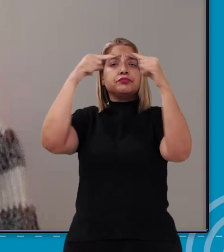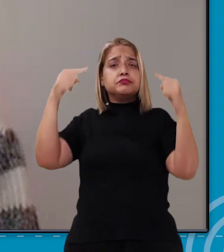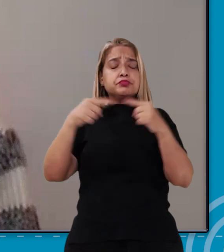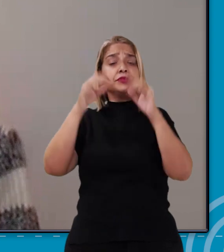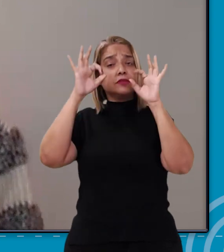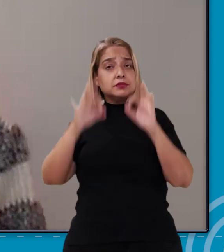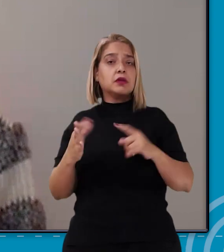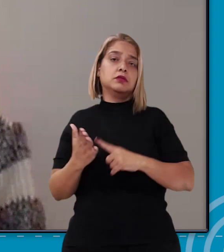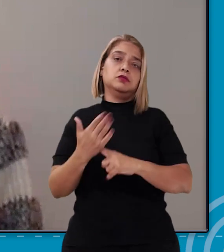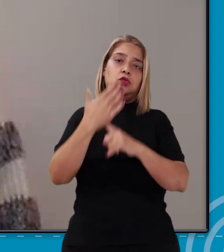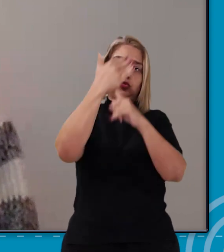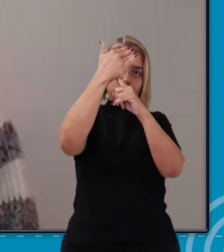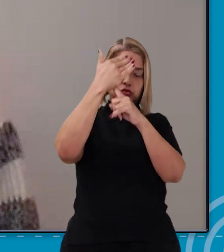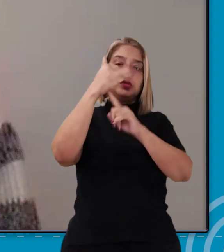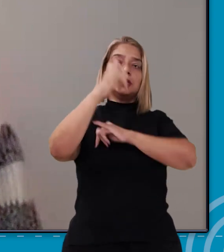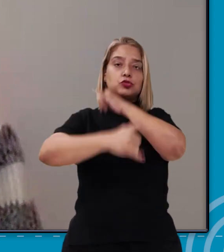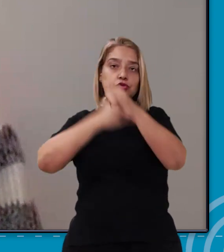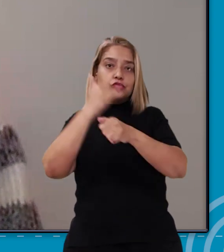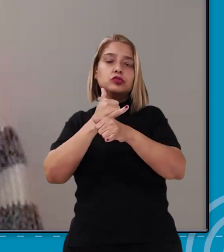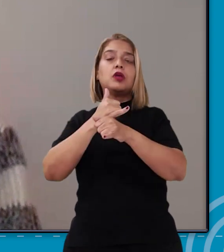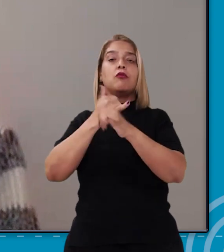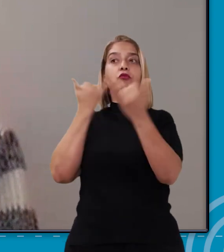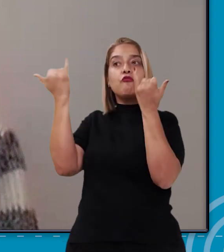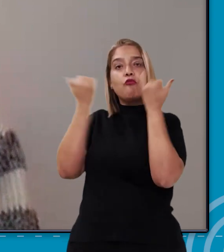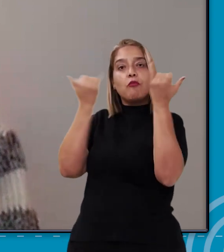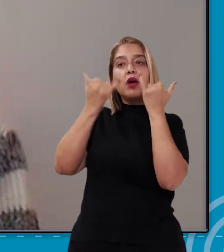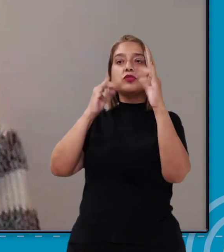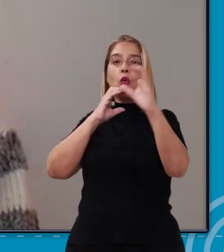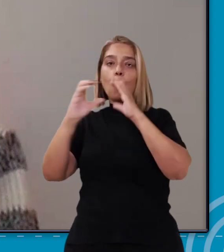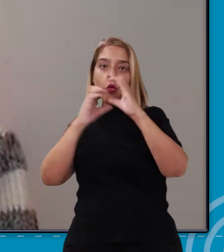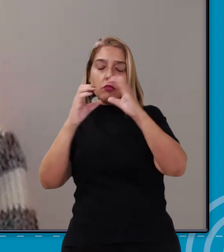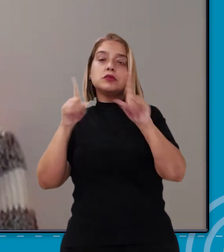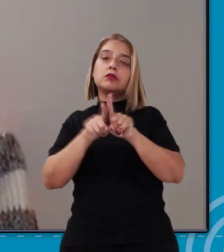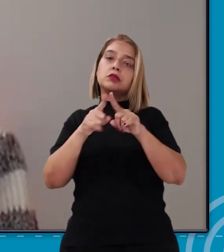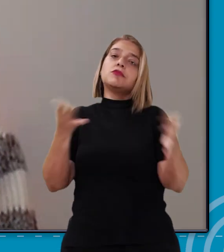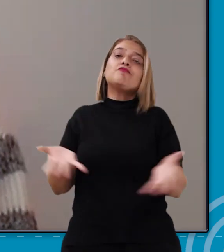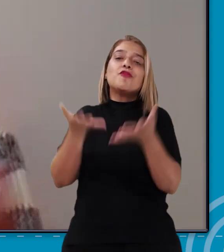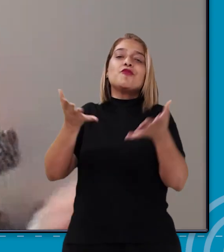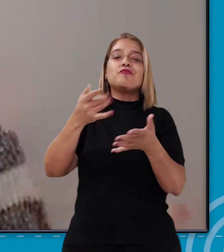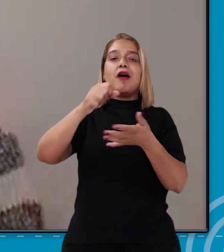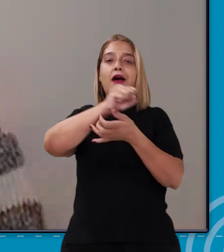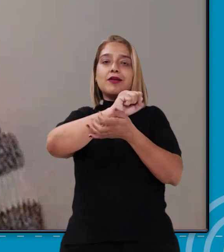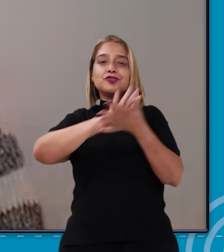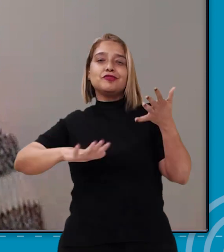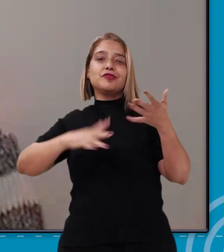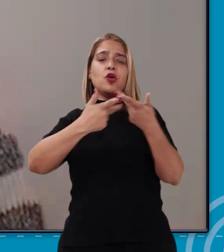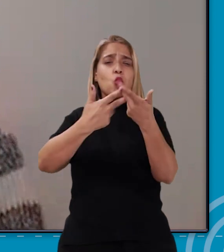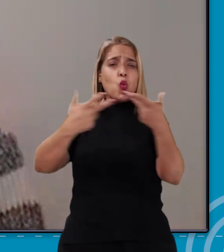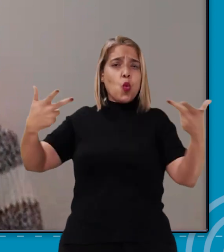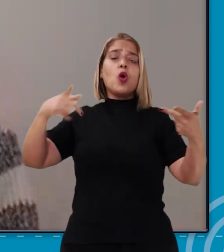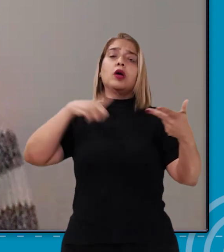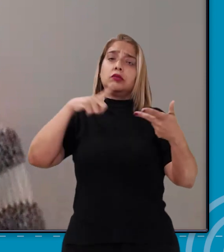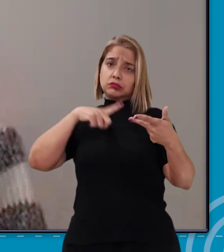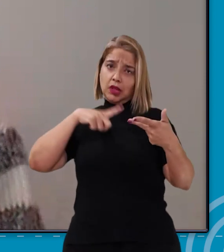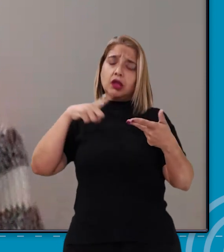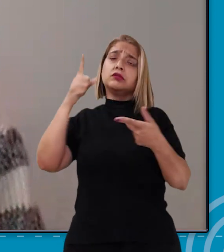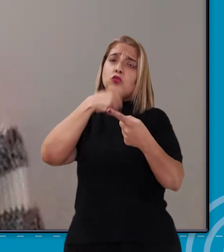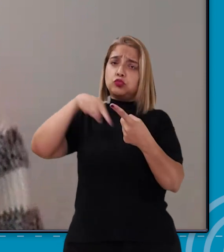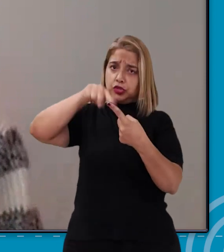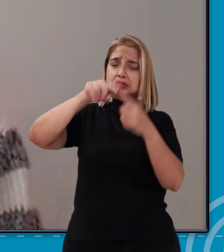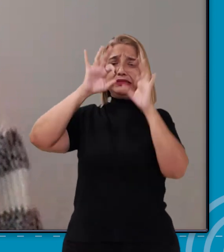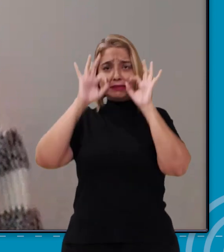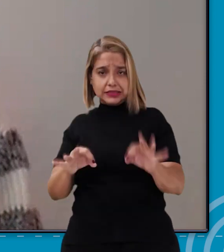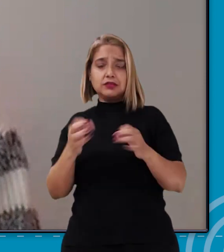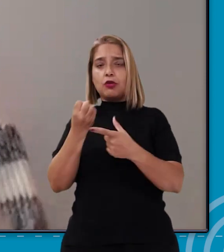intencionalidade pedagógica, alie as tecnologias digitais de informação e comunicação e assim promova a